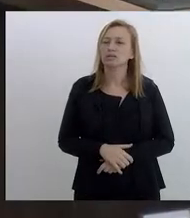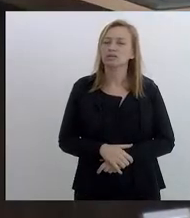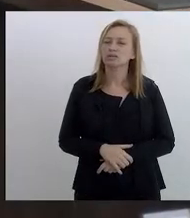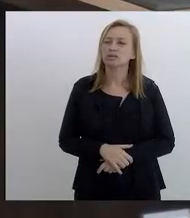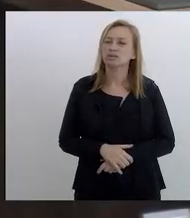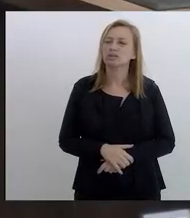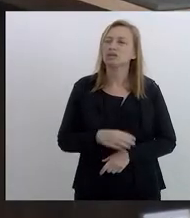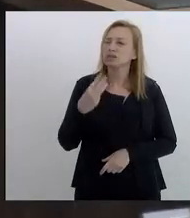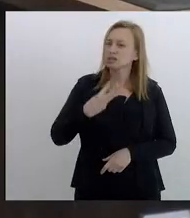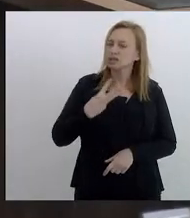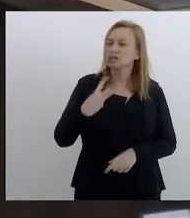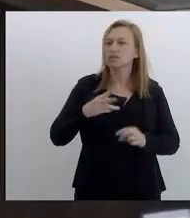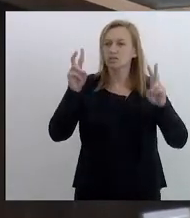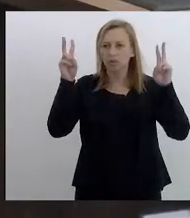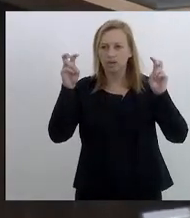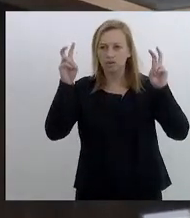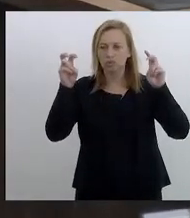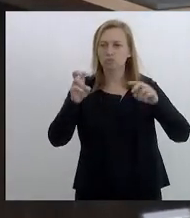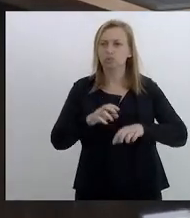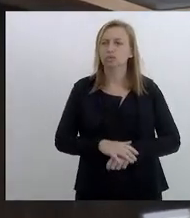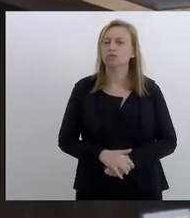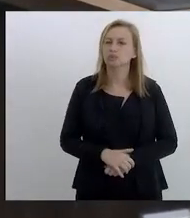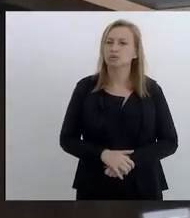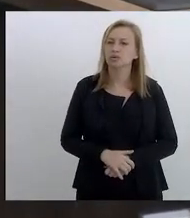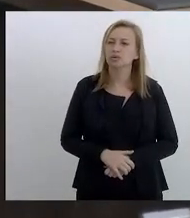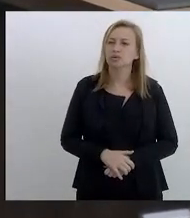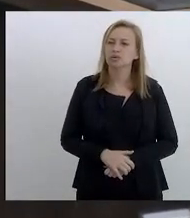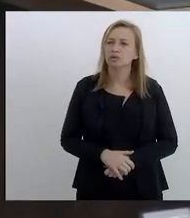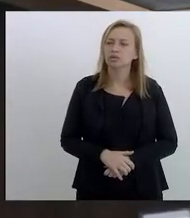uma terceira questão,